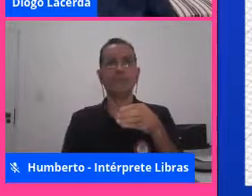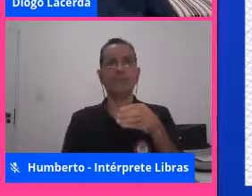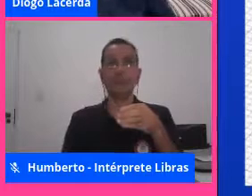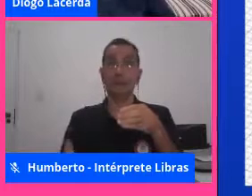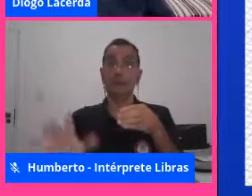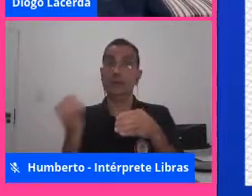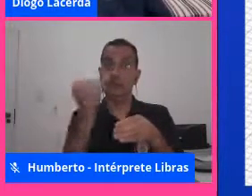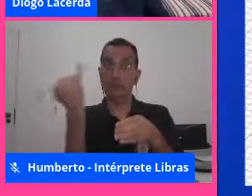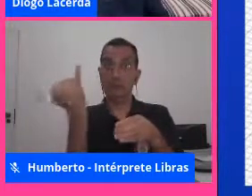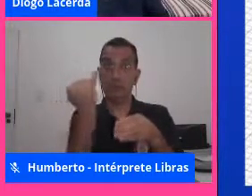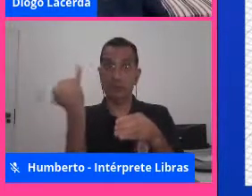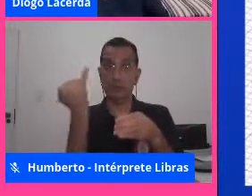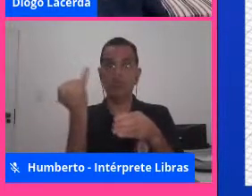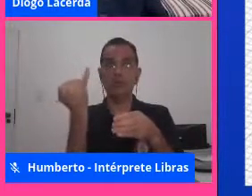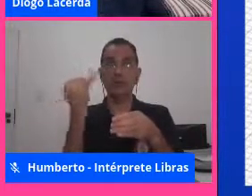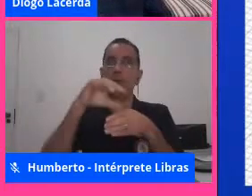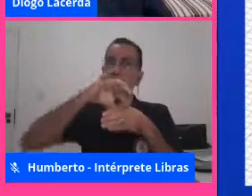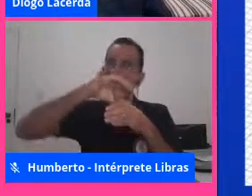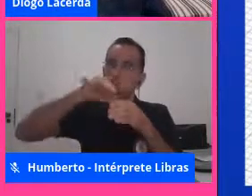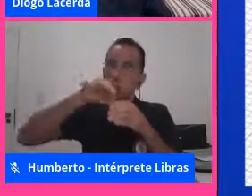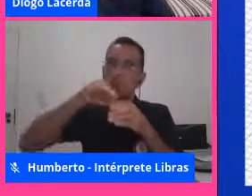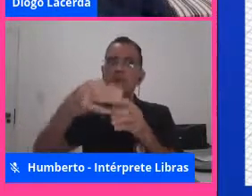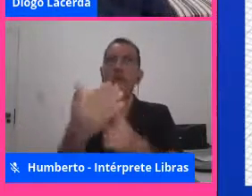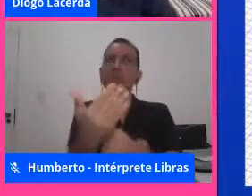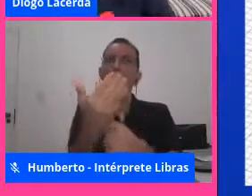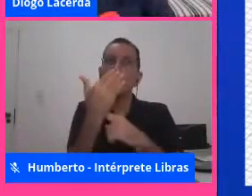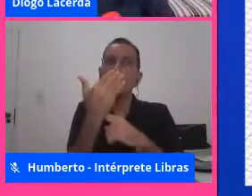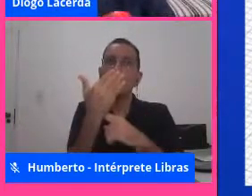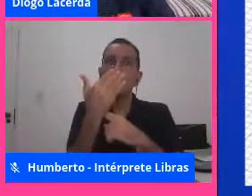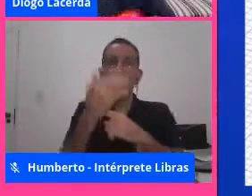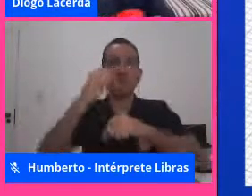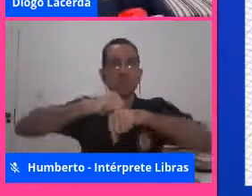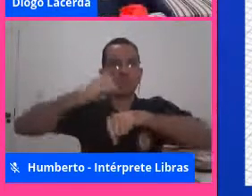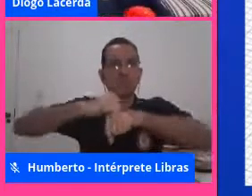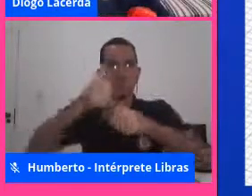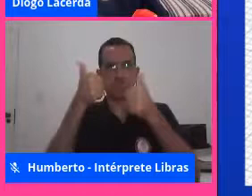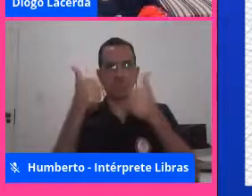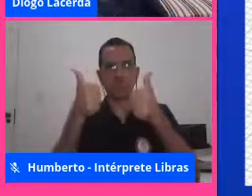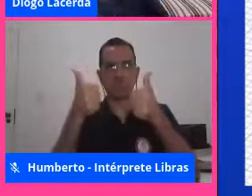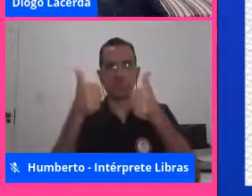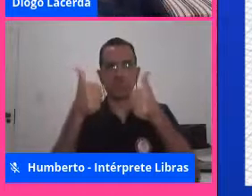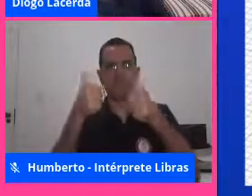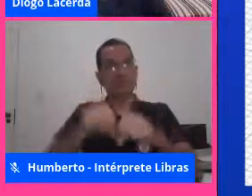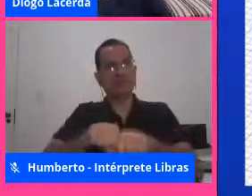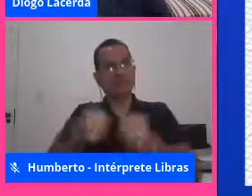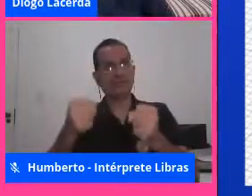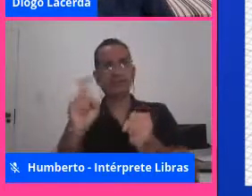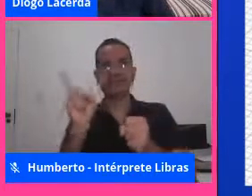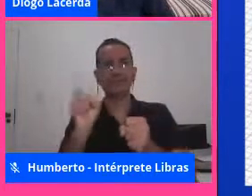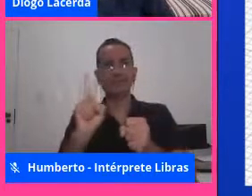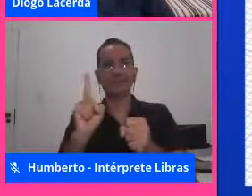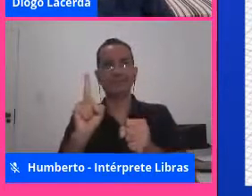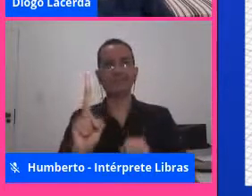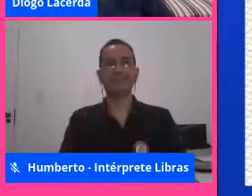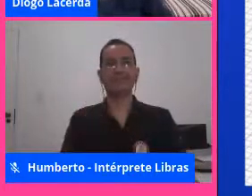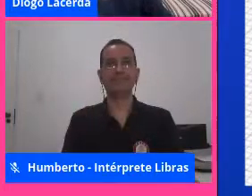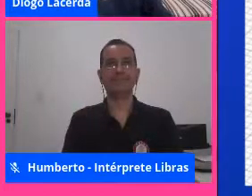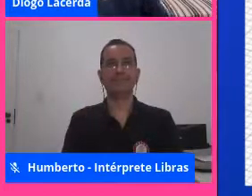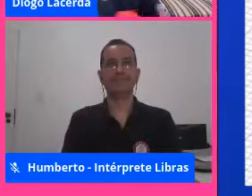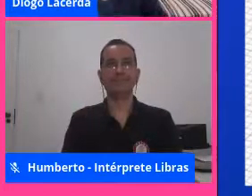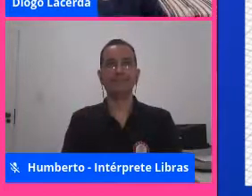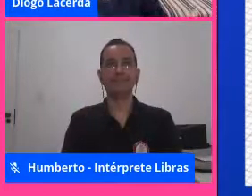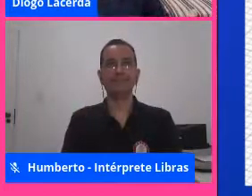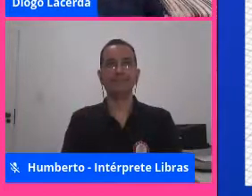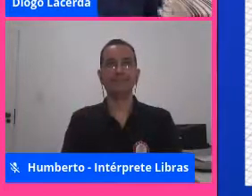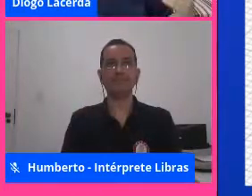fazer uma peça grossa é justamente isso, porque essa peça não vai ficar quebrada, então não vai ficar quebradiça, ela vai